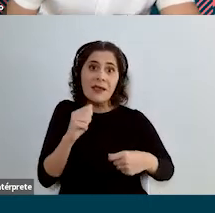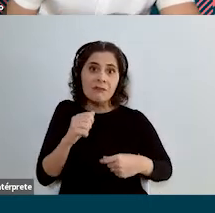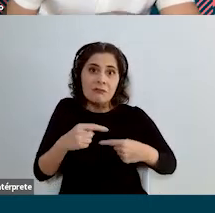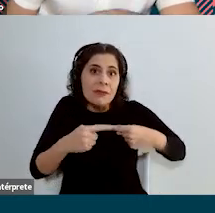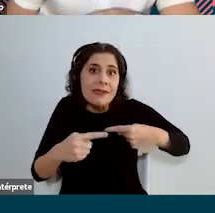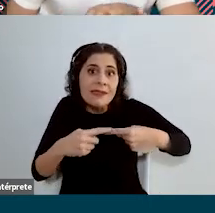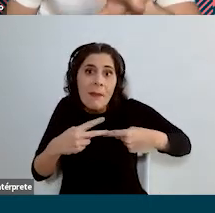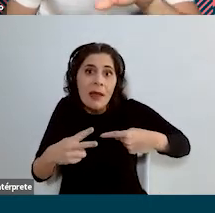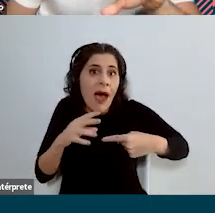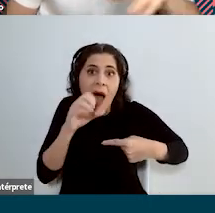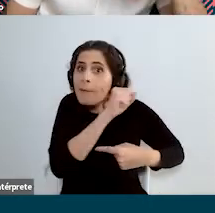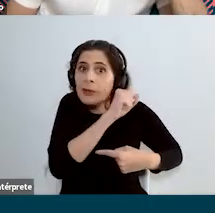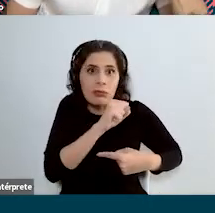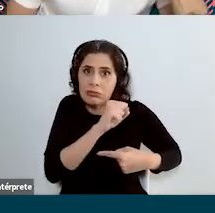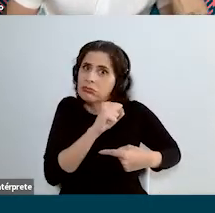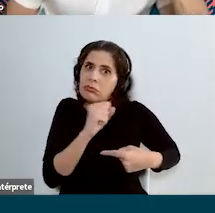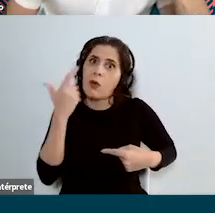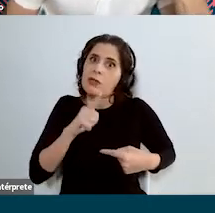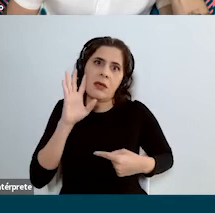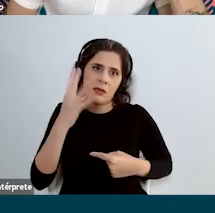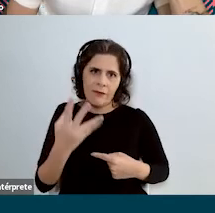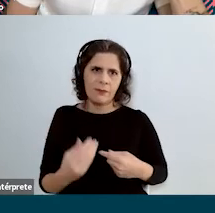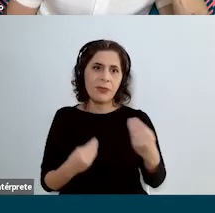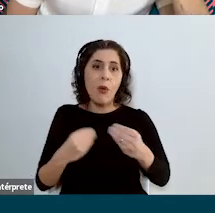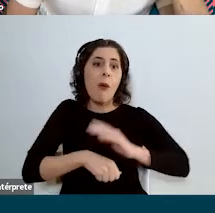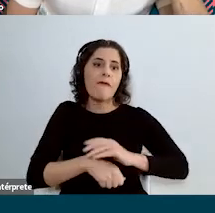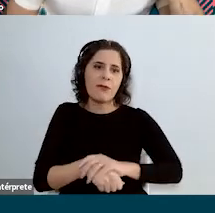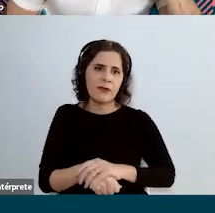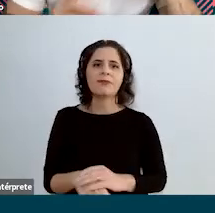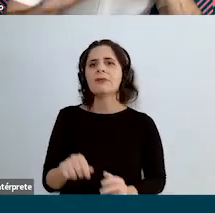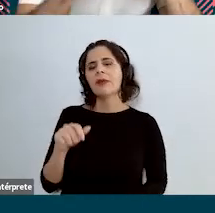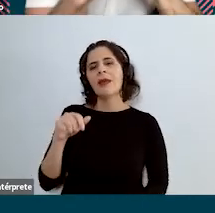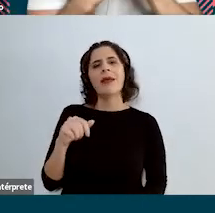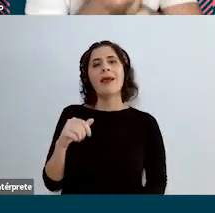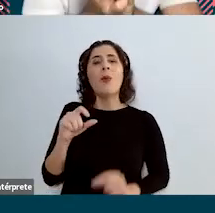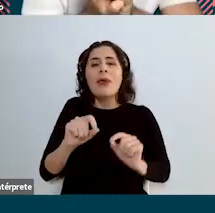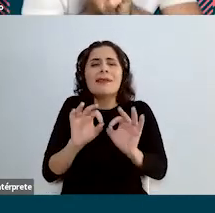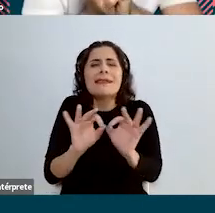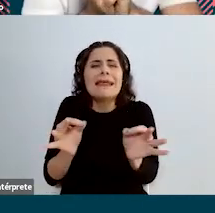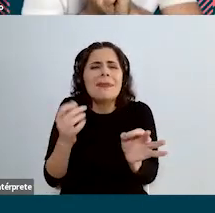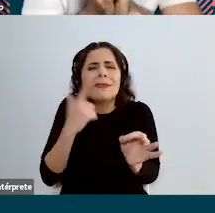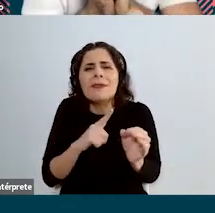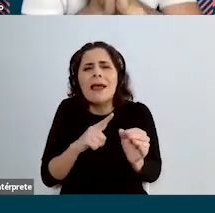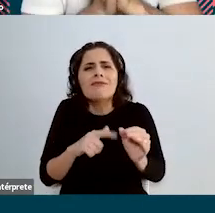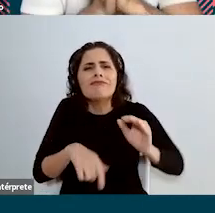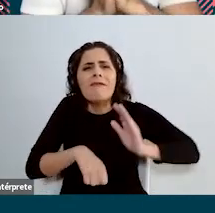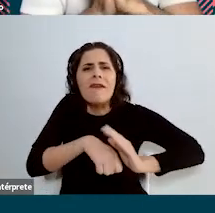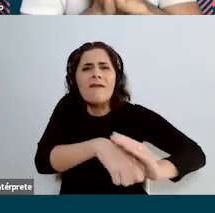não perder esse público. E a gente foi para uma dinâmica mais de quick wins, coisas simples que a gente consegue